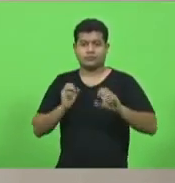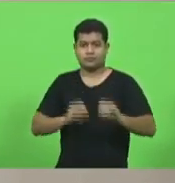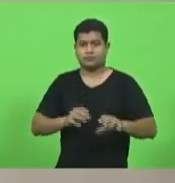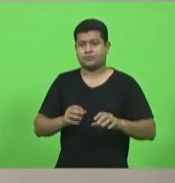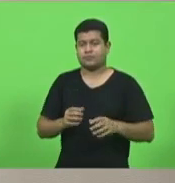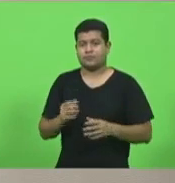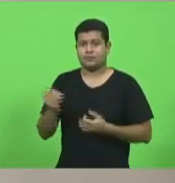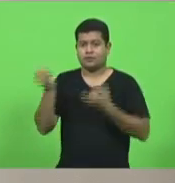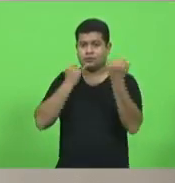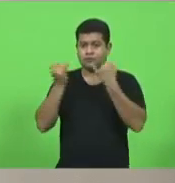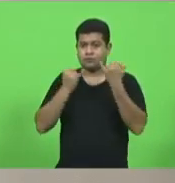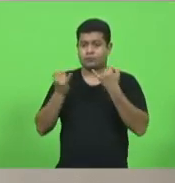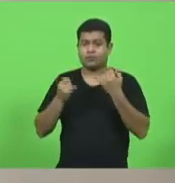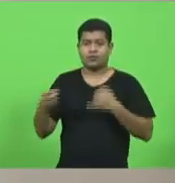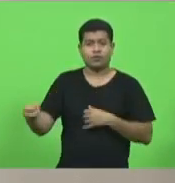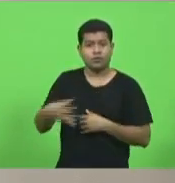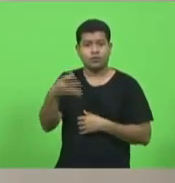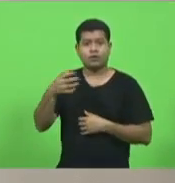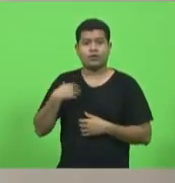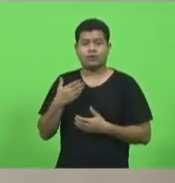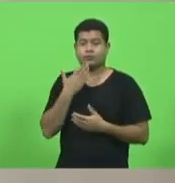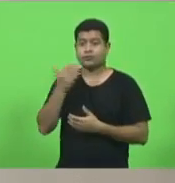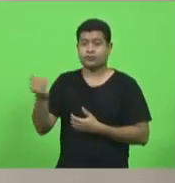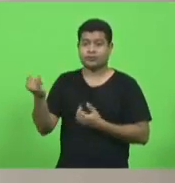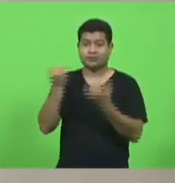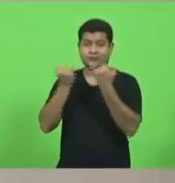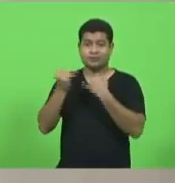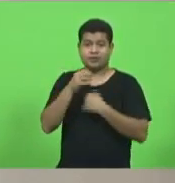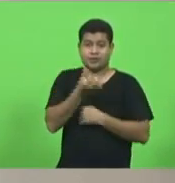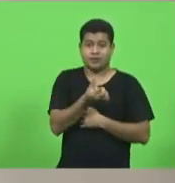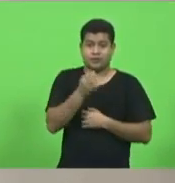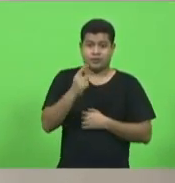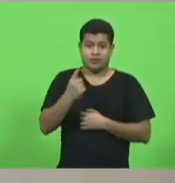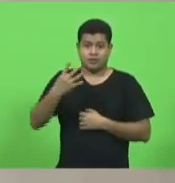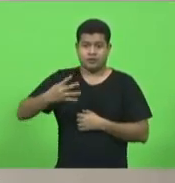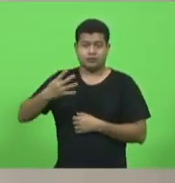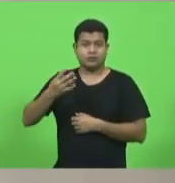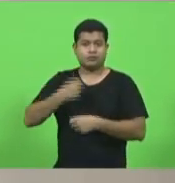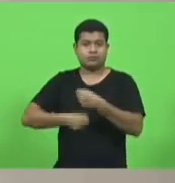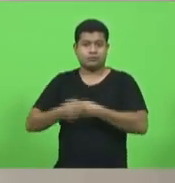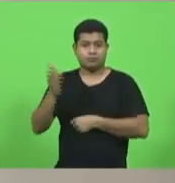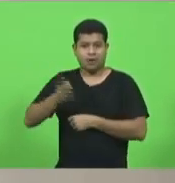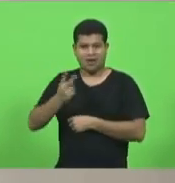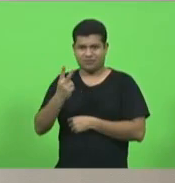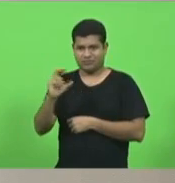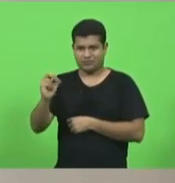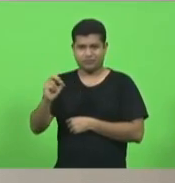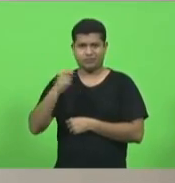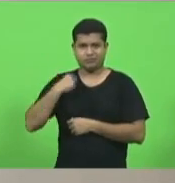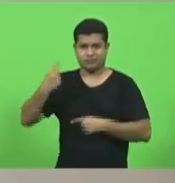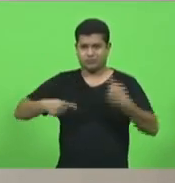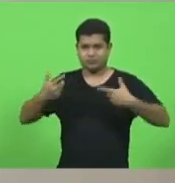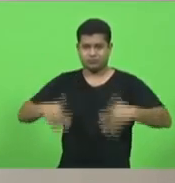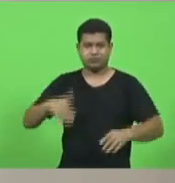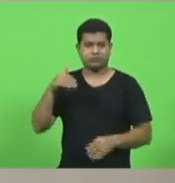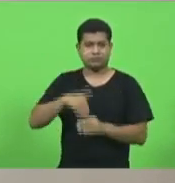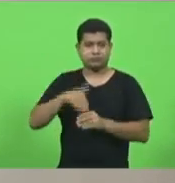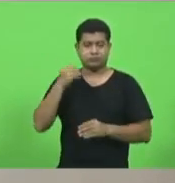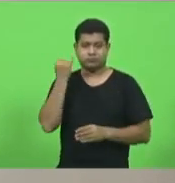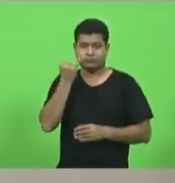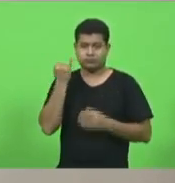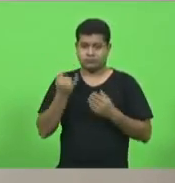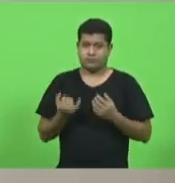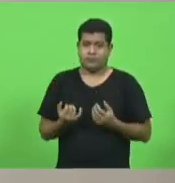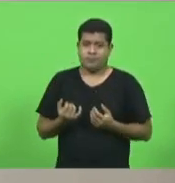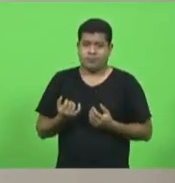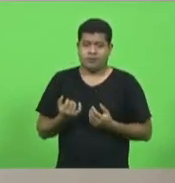atualizadas acerca da resposta ao pedido de informação 614 de 2020, em discussão. Não havendo quem queira discutir em votação, deputados